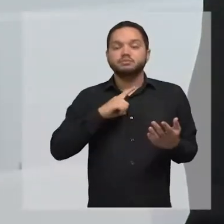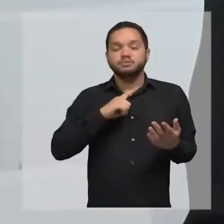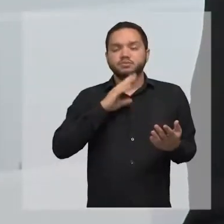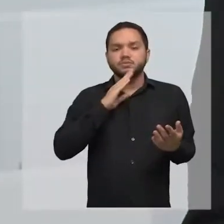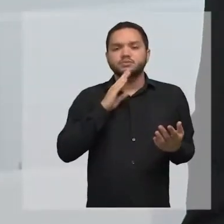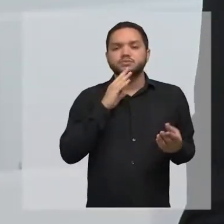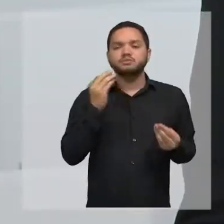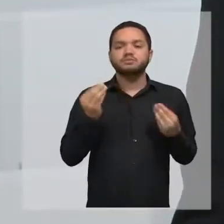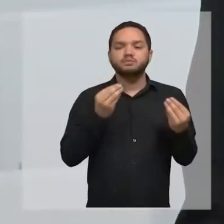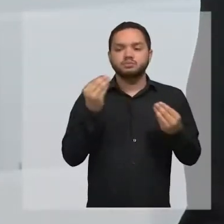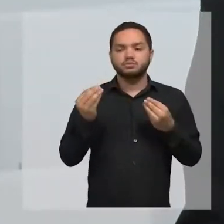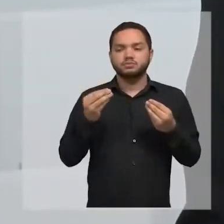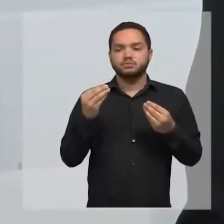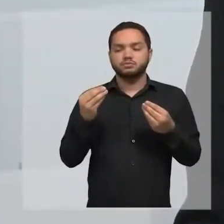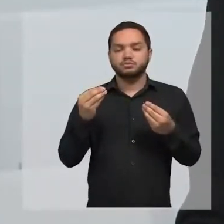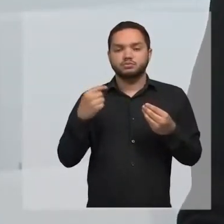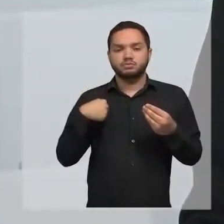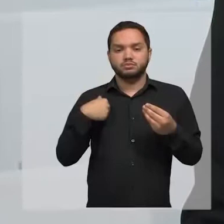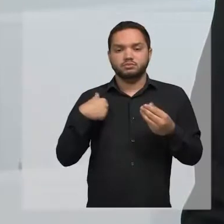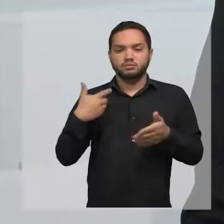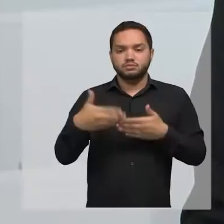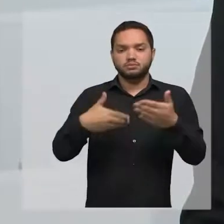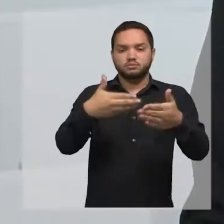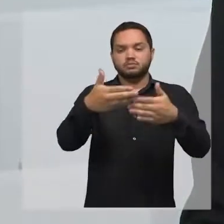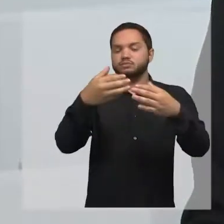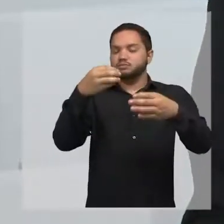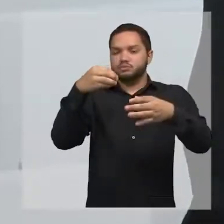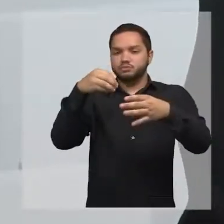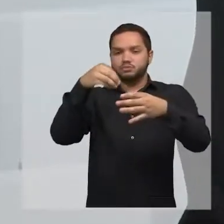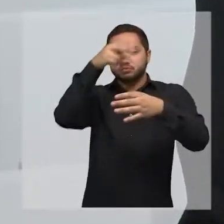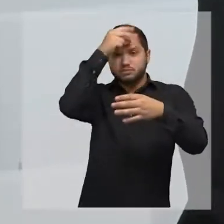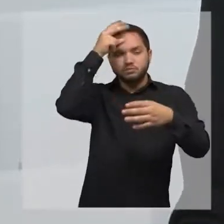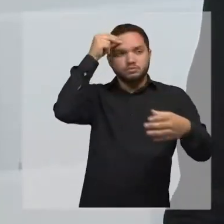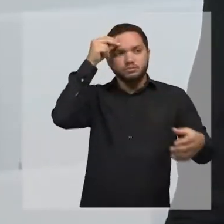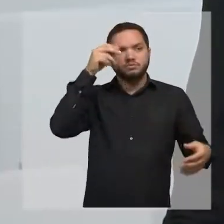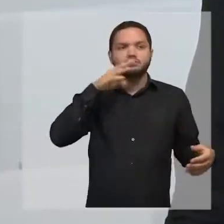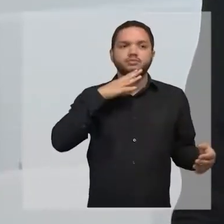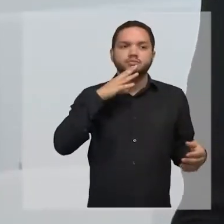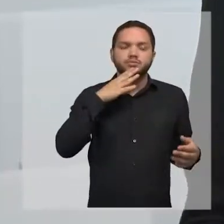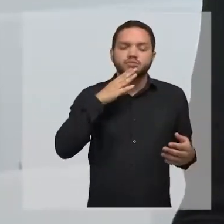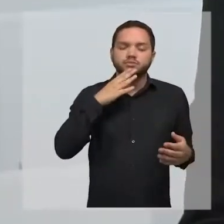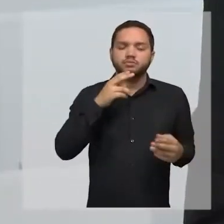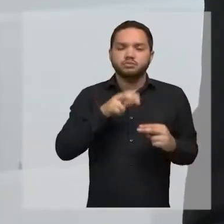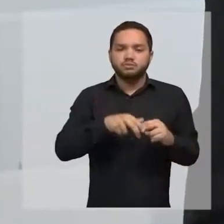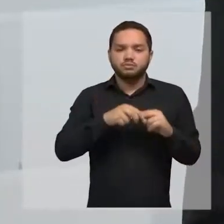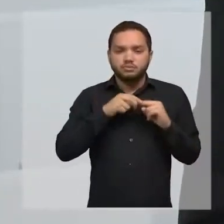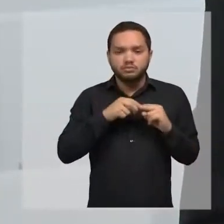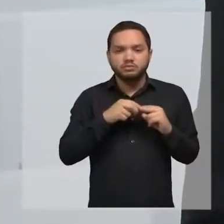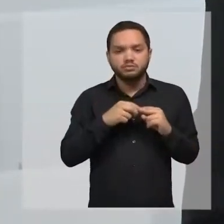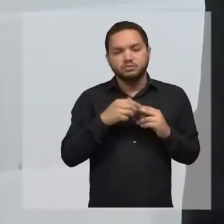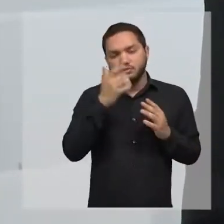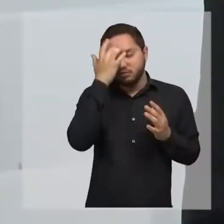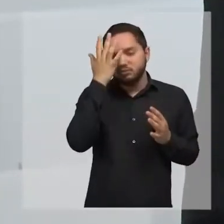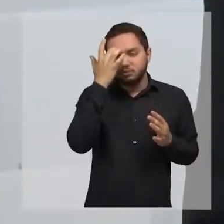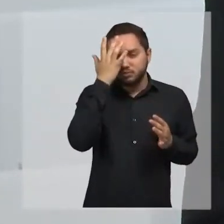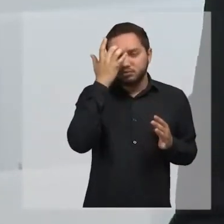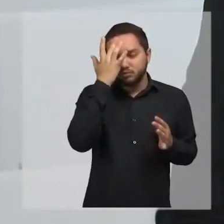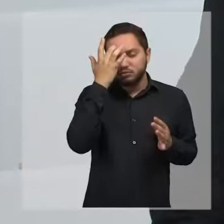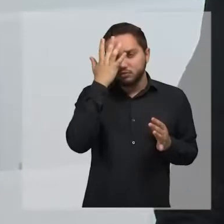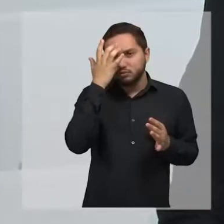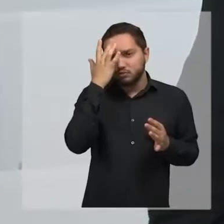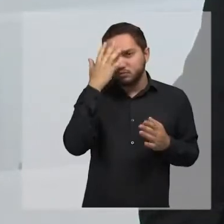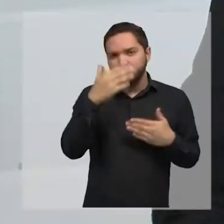também e toda a seara do Executivo, né? E facilita exatamente nesse